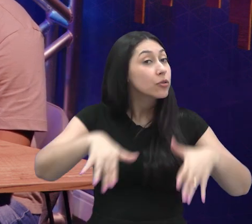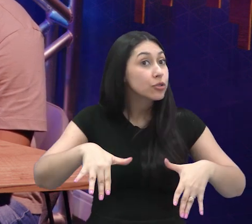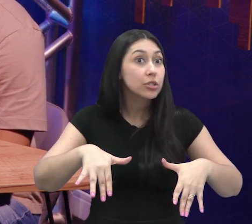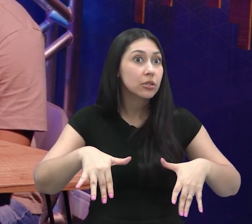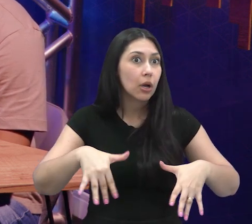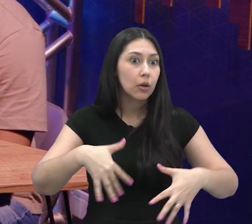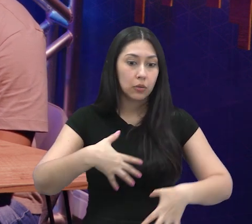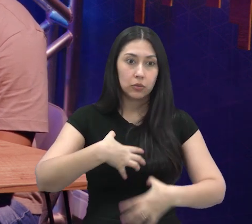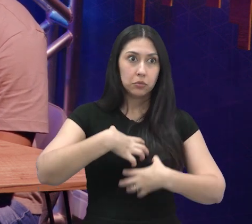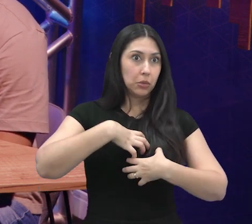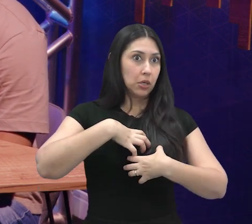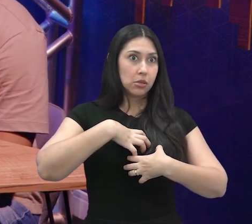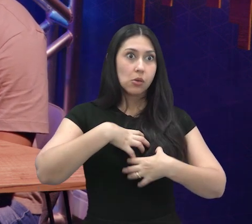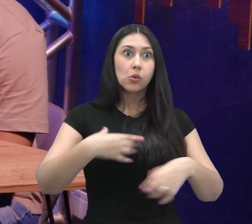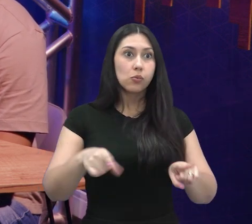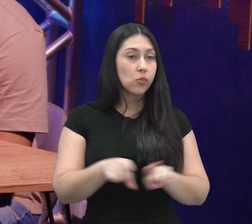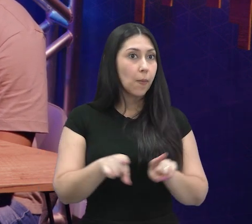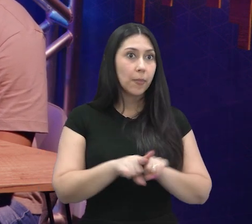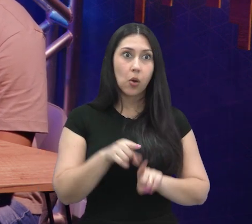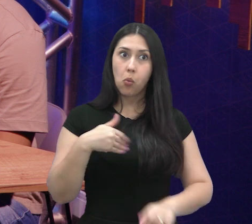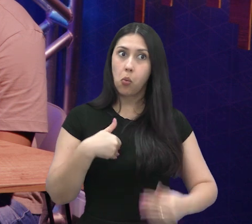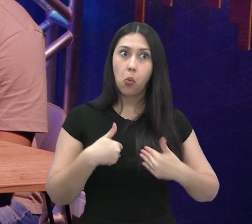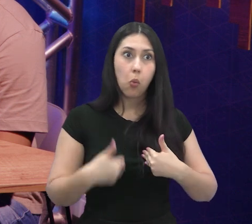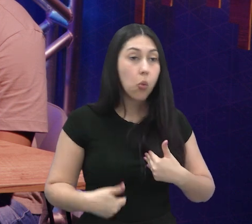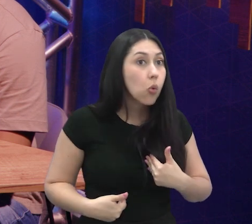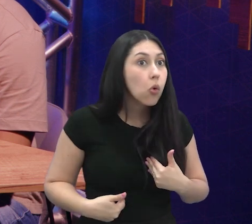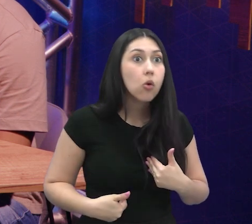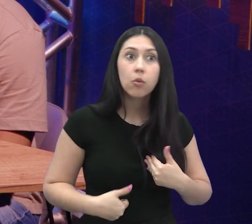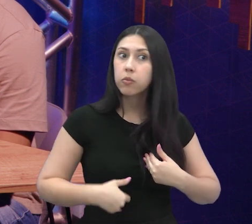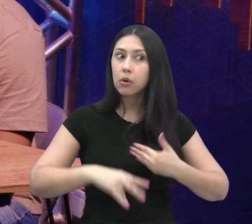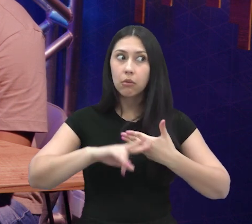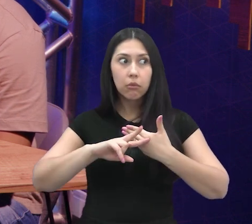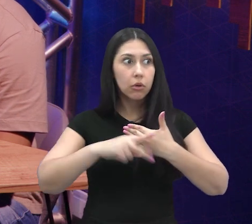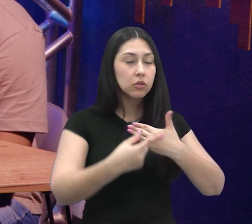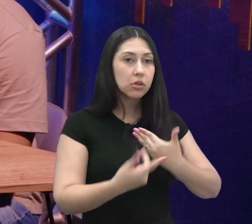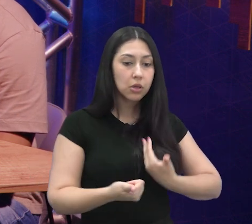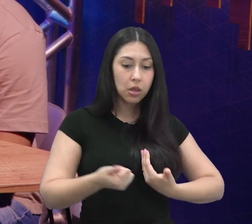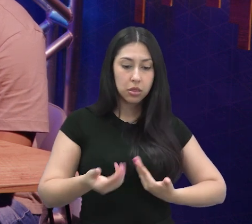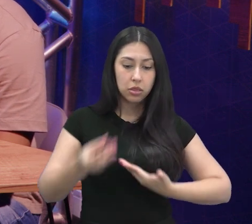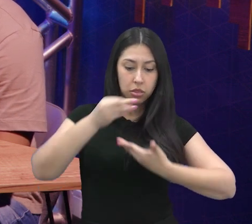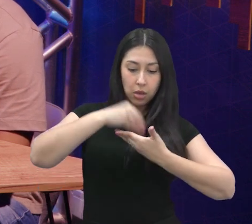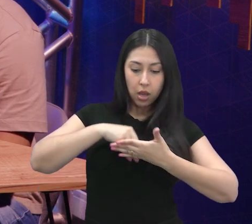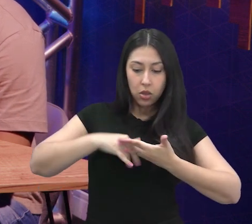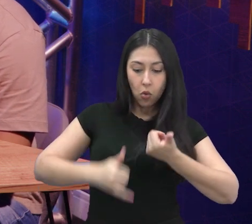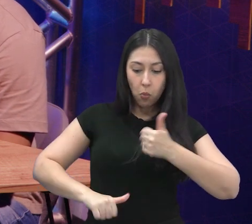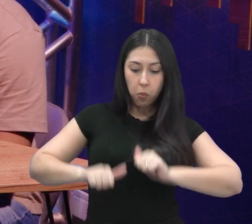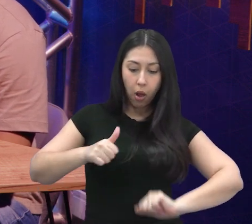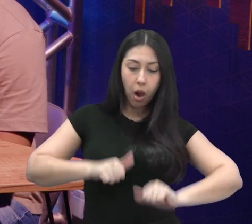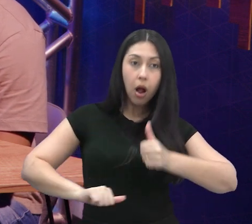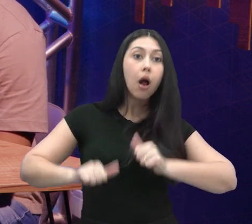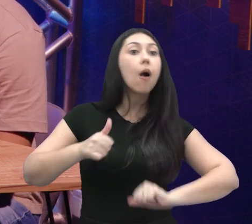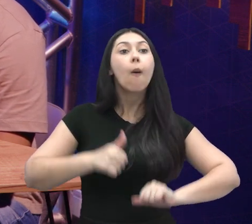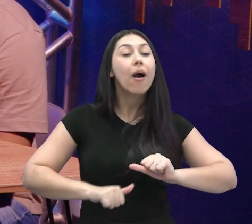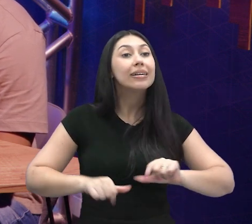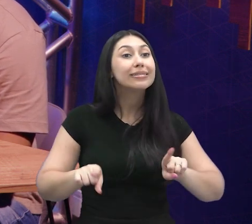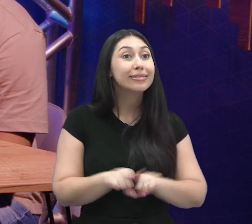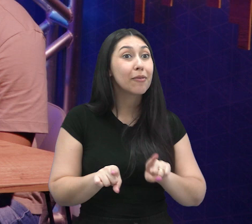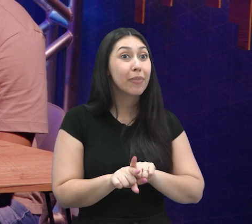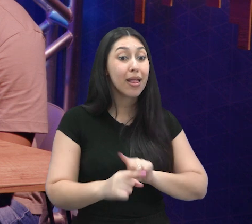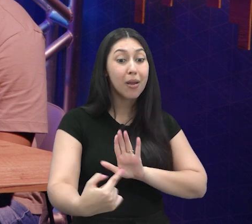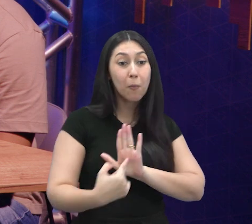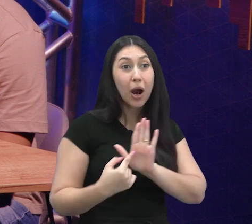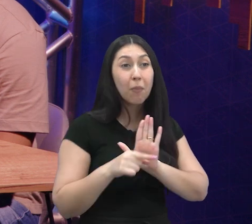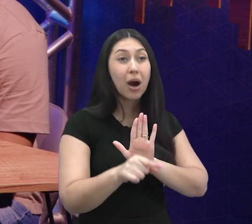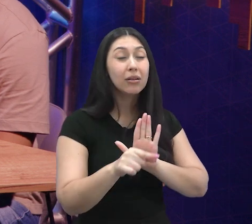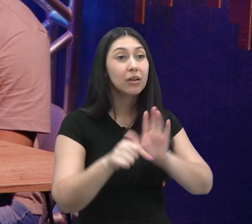afeta diretamente o que a gente sente, afeta o nosso corpo, tem toda uma reação química, física e pode chegar a afetar o